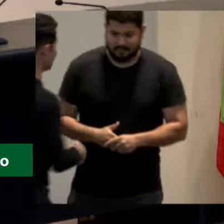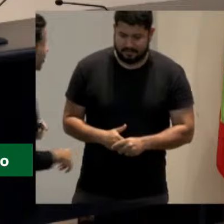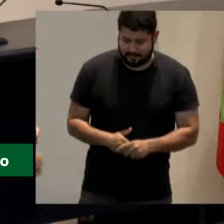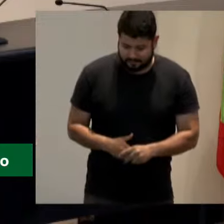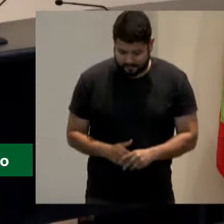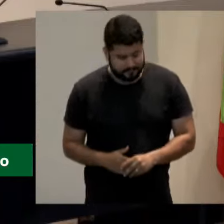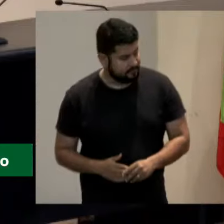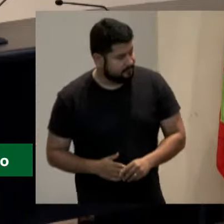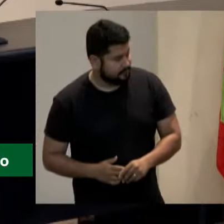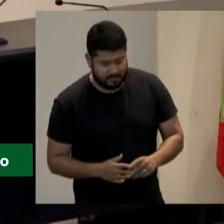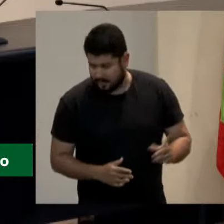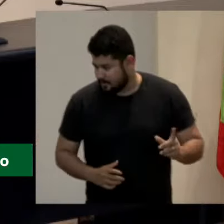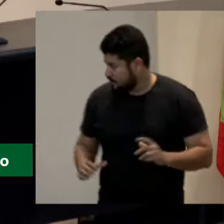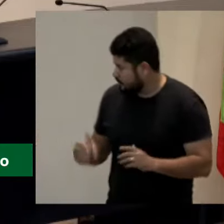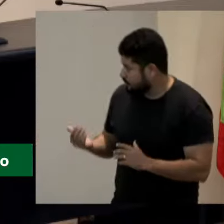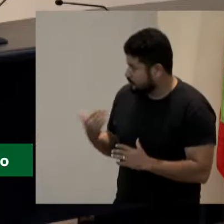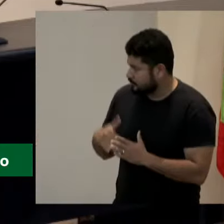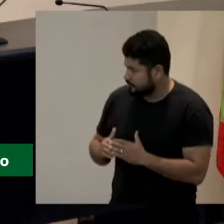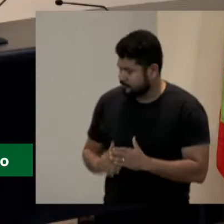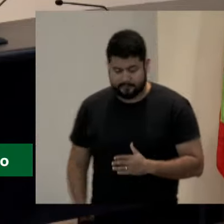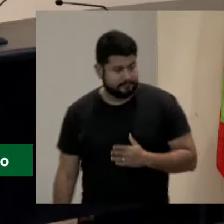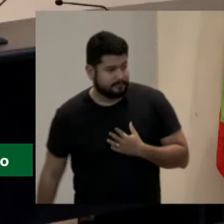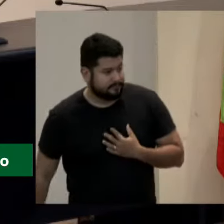para escovar os meus dentes. Mas